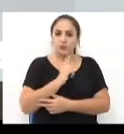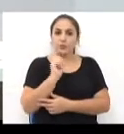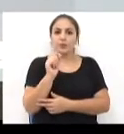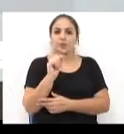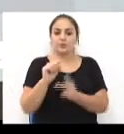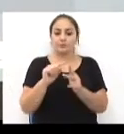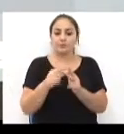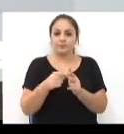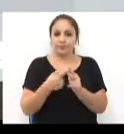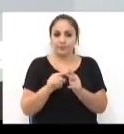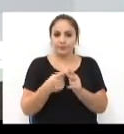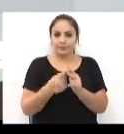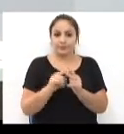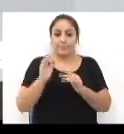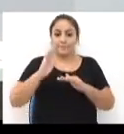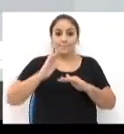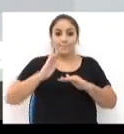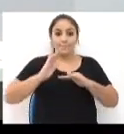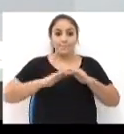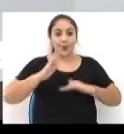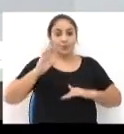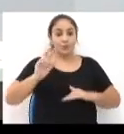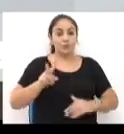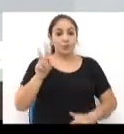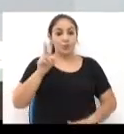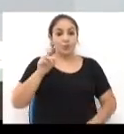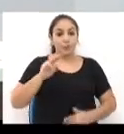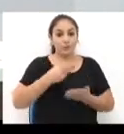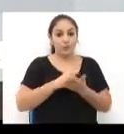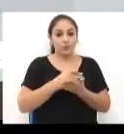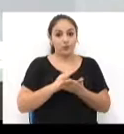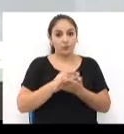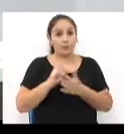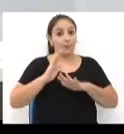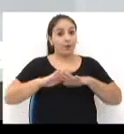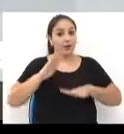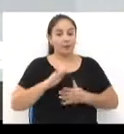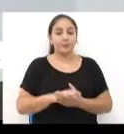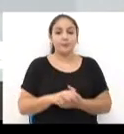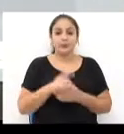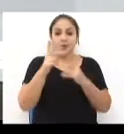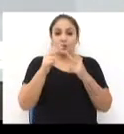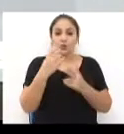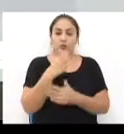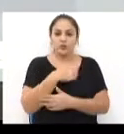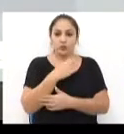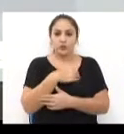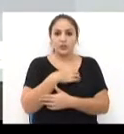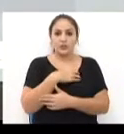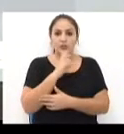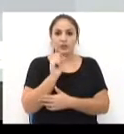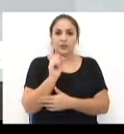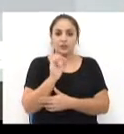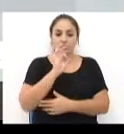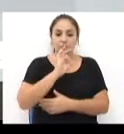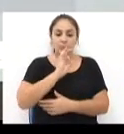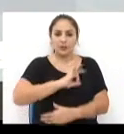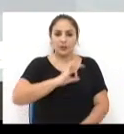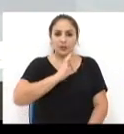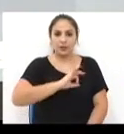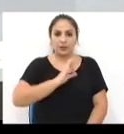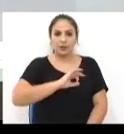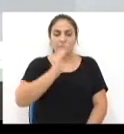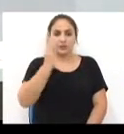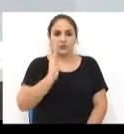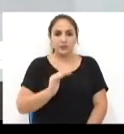um reajuste acima da inflação média, de modo que o piso